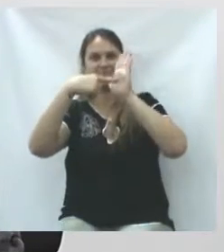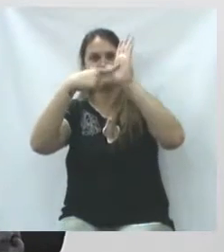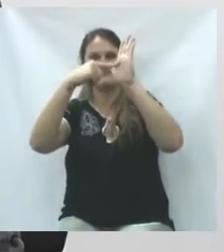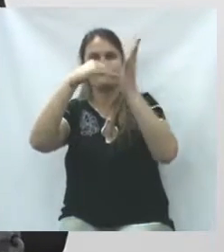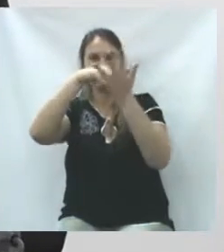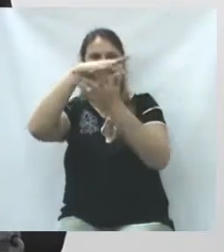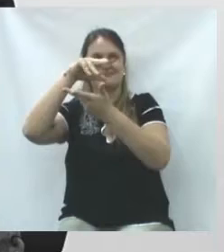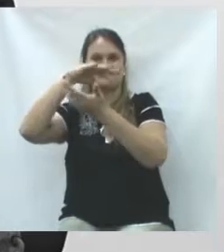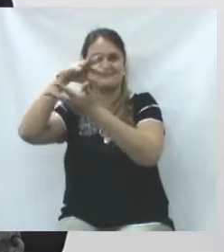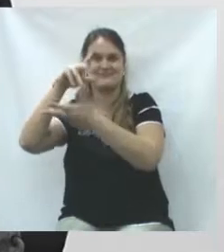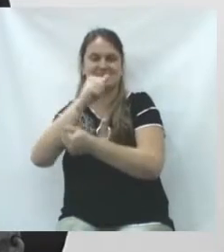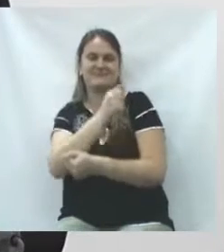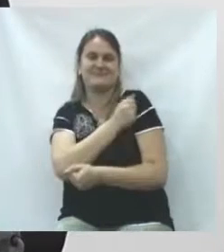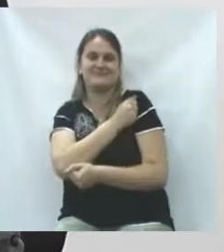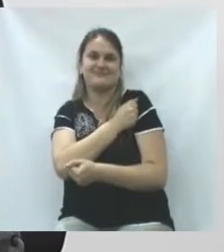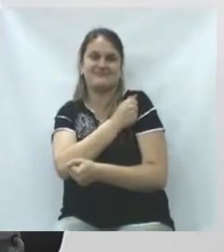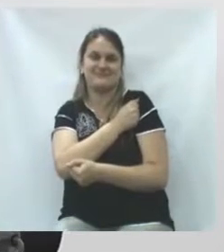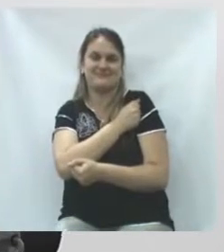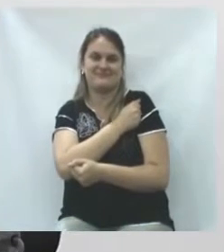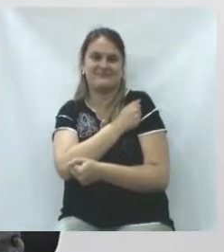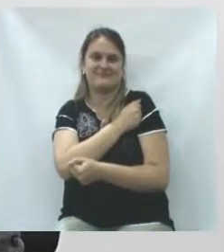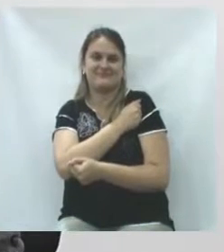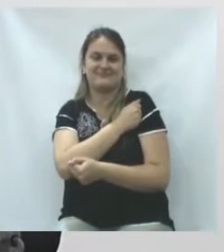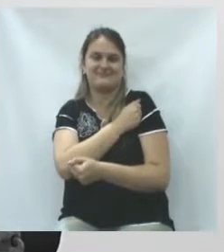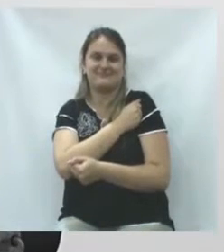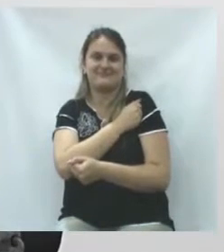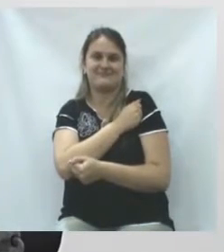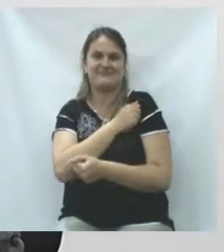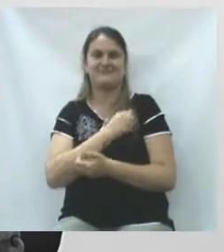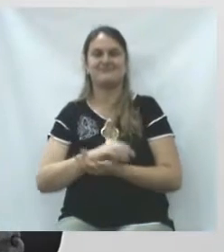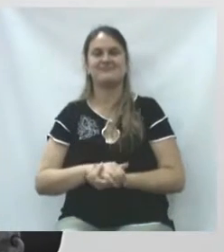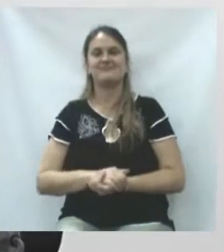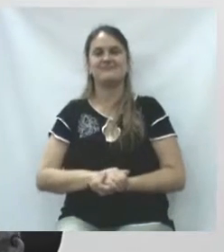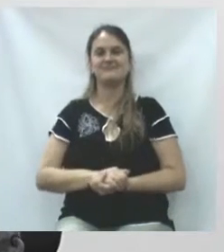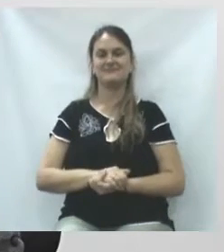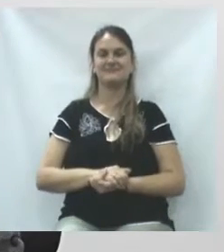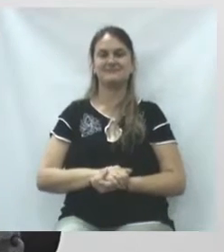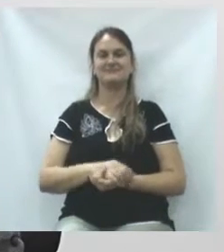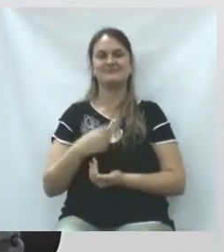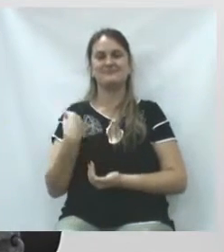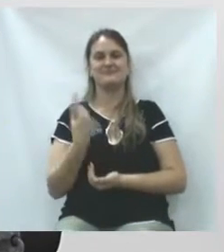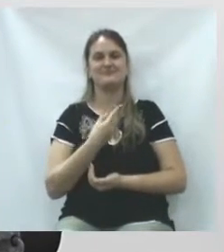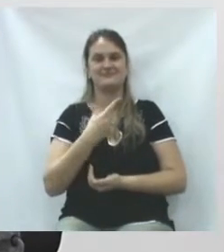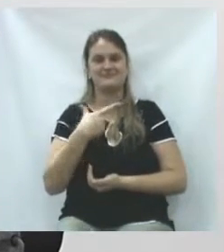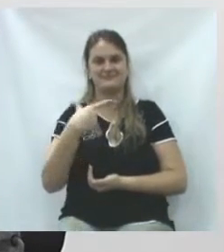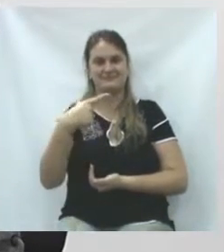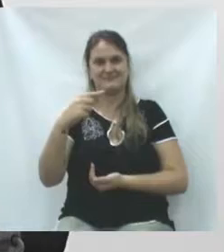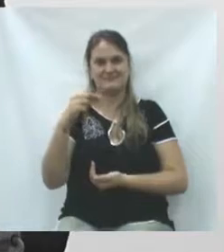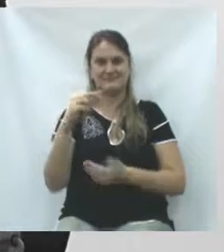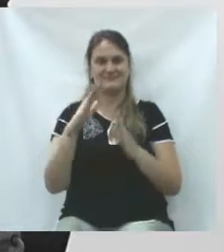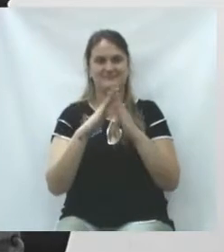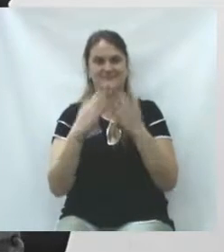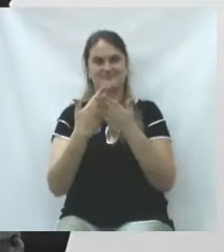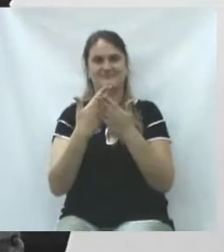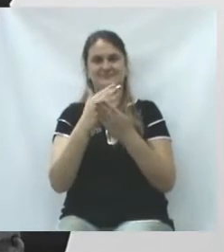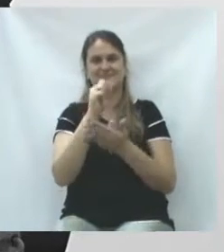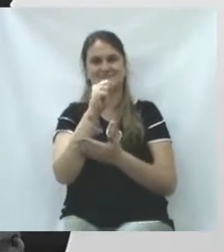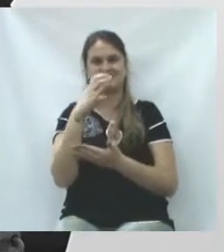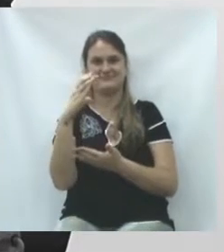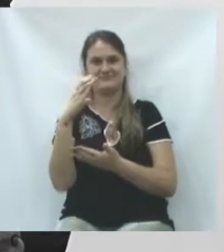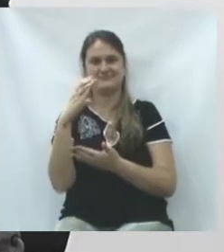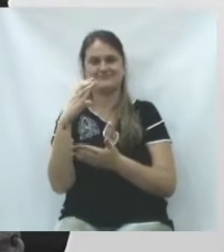alunos, e ali era o nosso passador, né, professor? Quando nós saímos do Colégio São Cristóvão. E todo esse